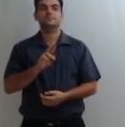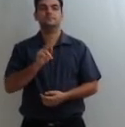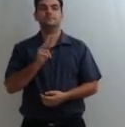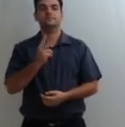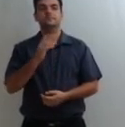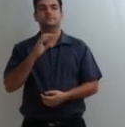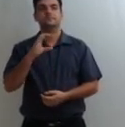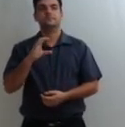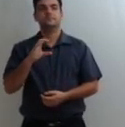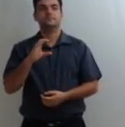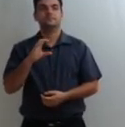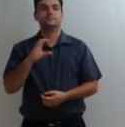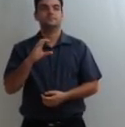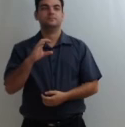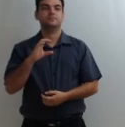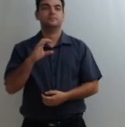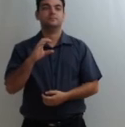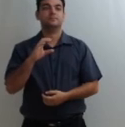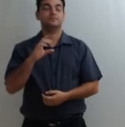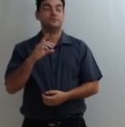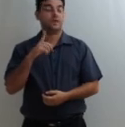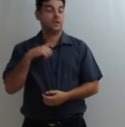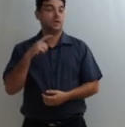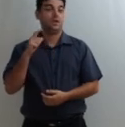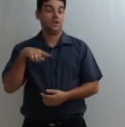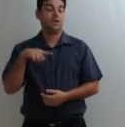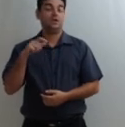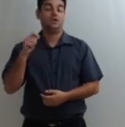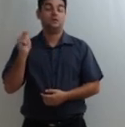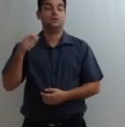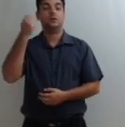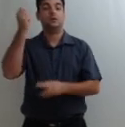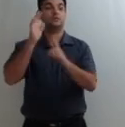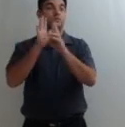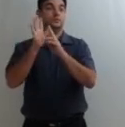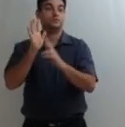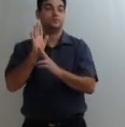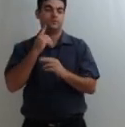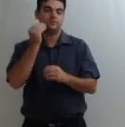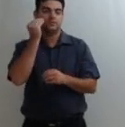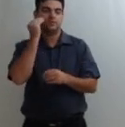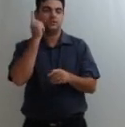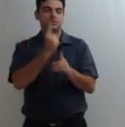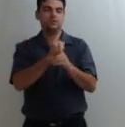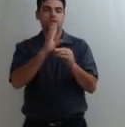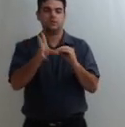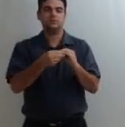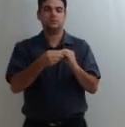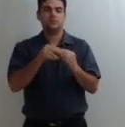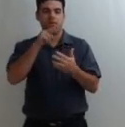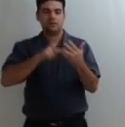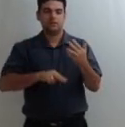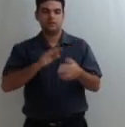117.206 é um agravo regimental. Deixa eu tentar resgatar a emenda aqui.